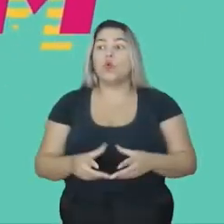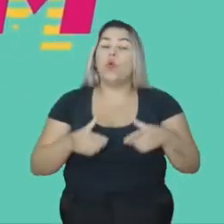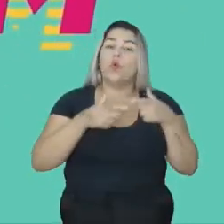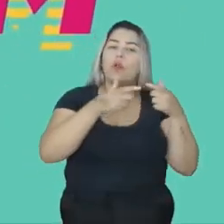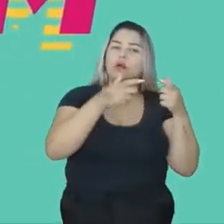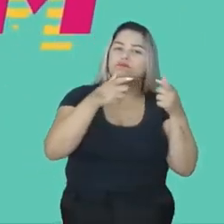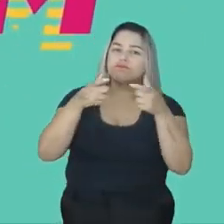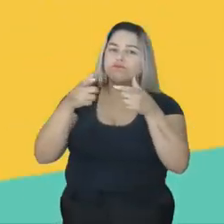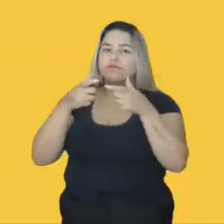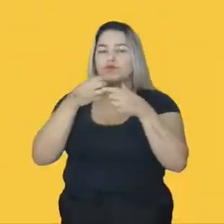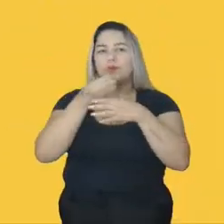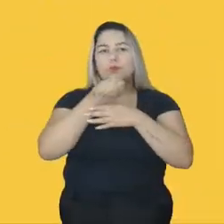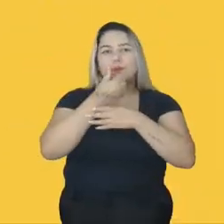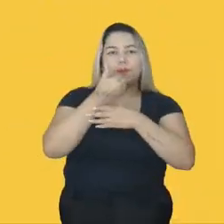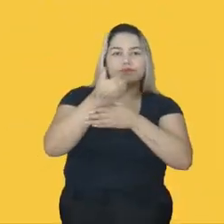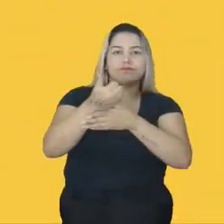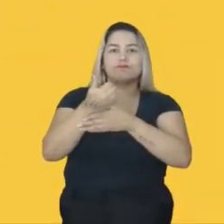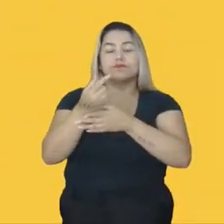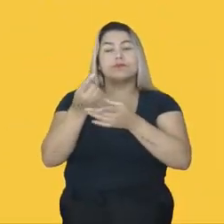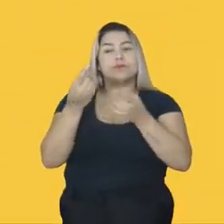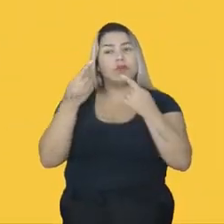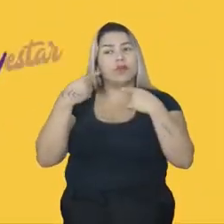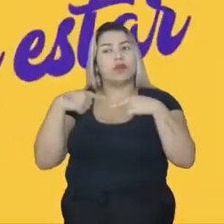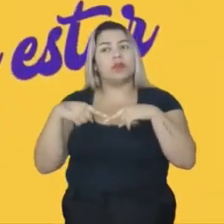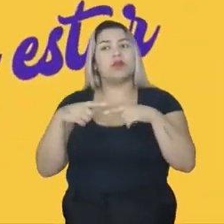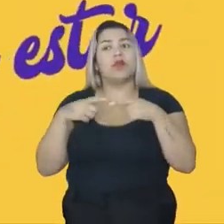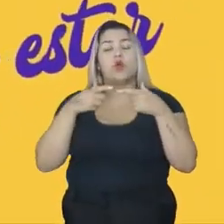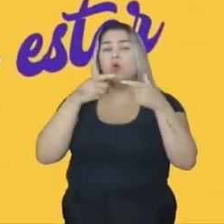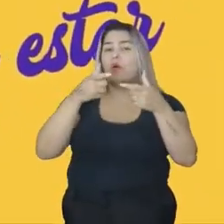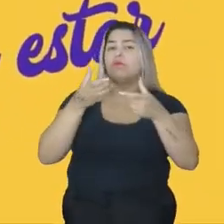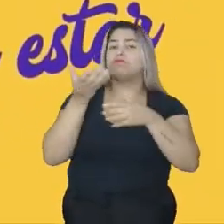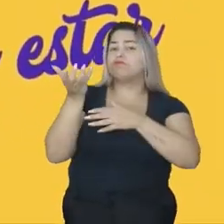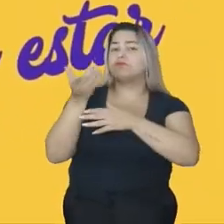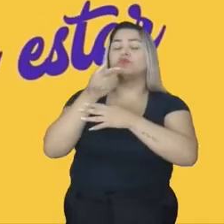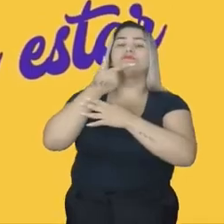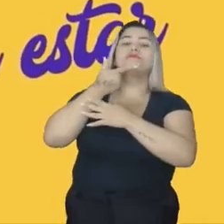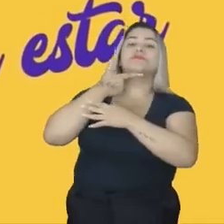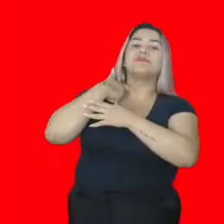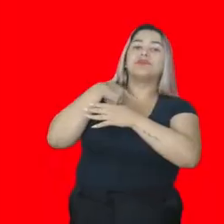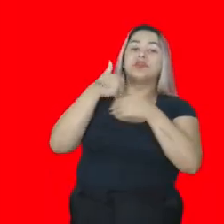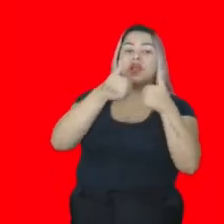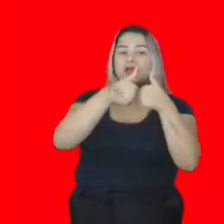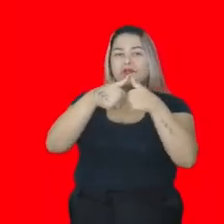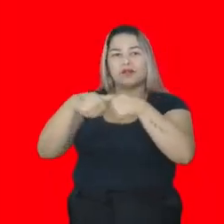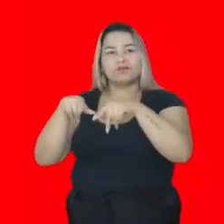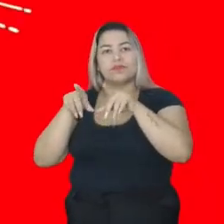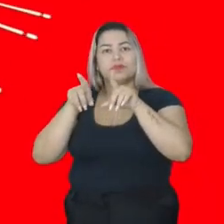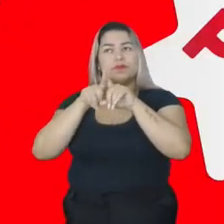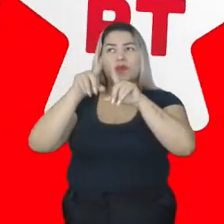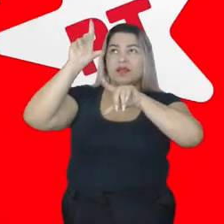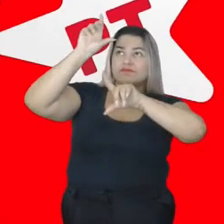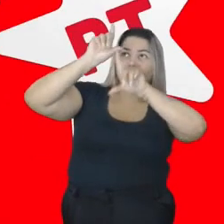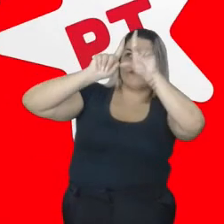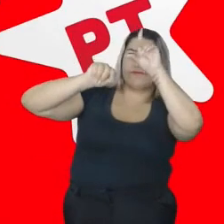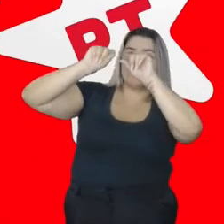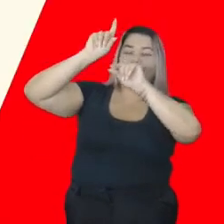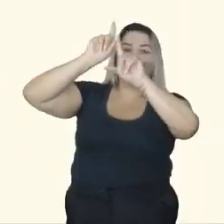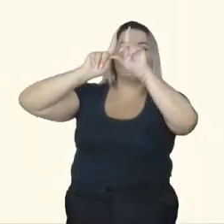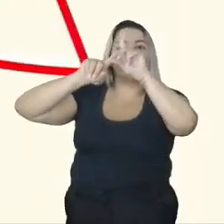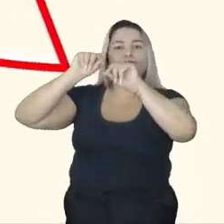que é bom pra mim, é onde eu quiser estar. A estrela ainda